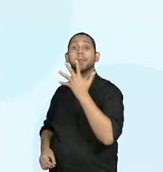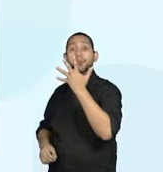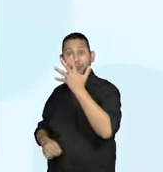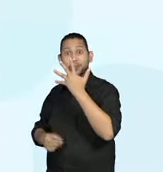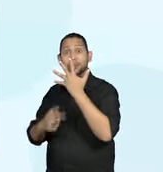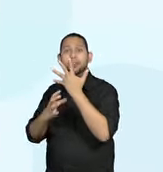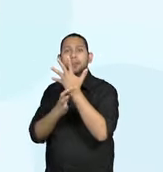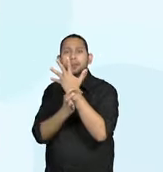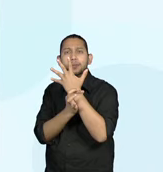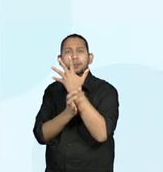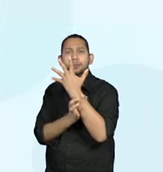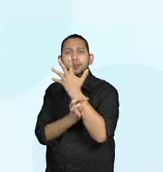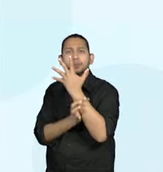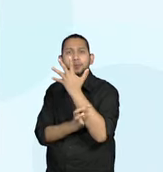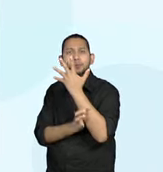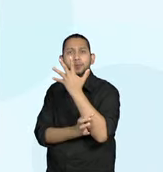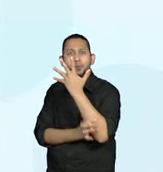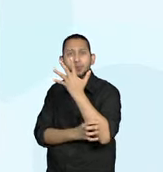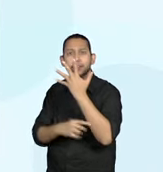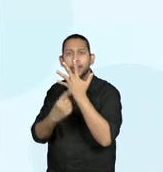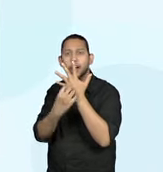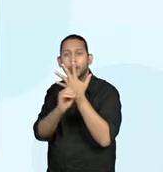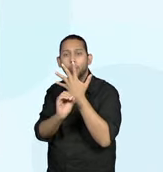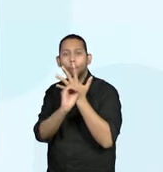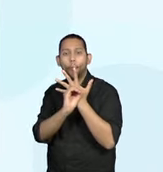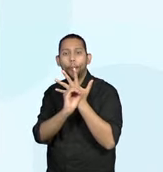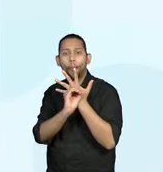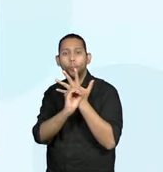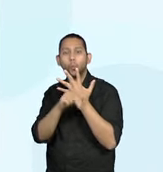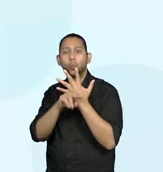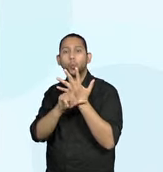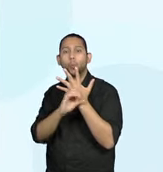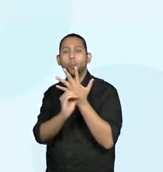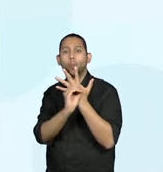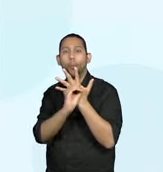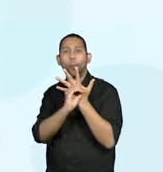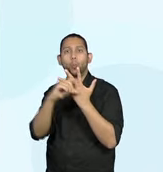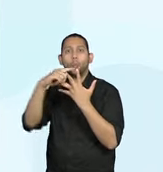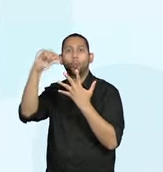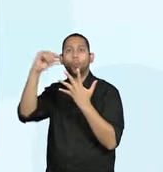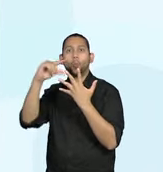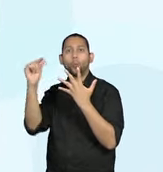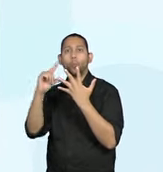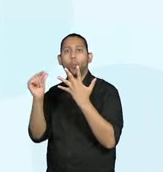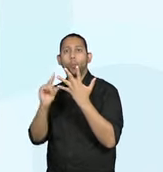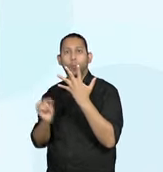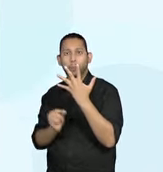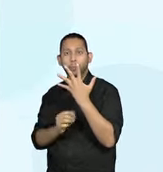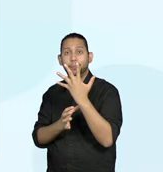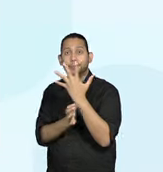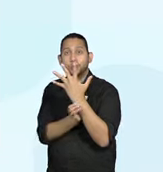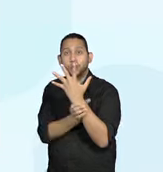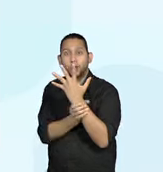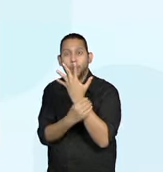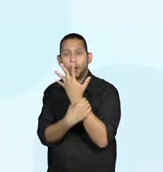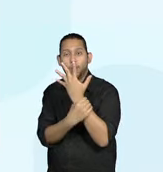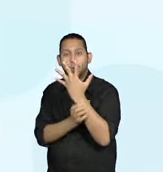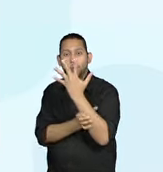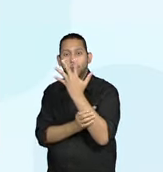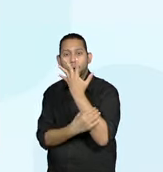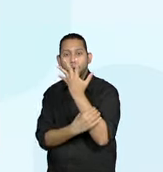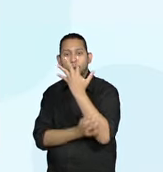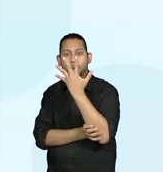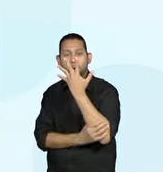organelas celulares, no caso aqui eu pus o núcleo celular. Tem uma estrutura que é comprida